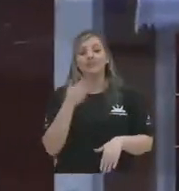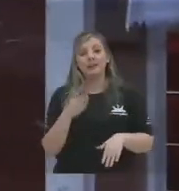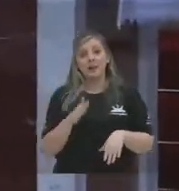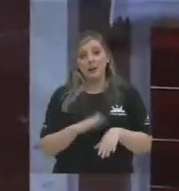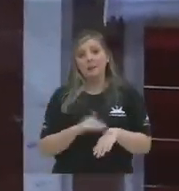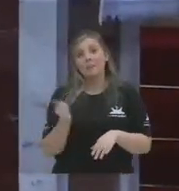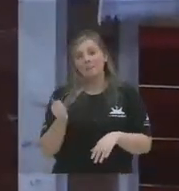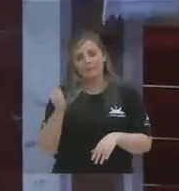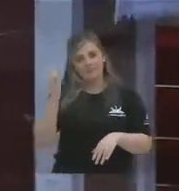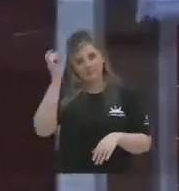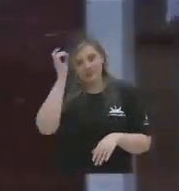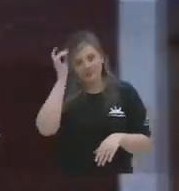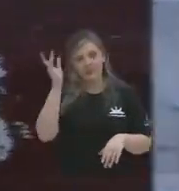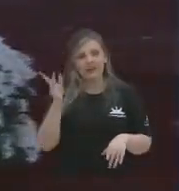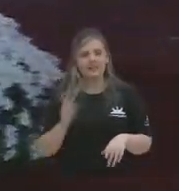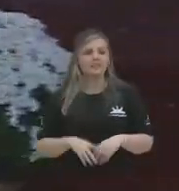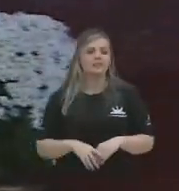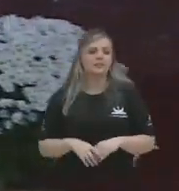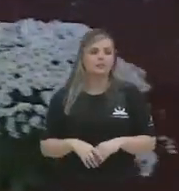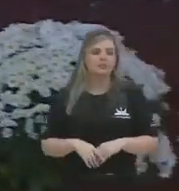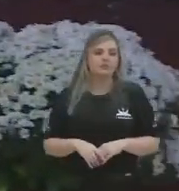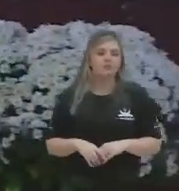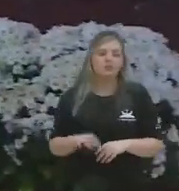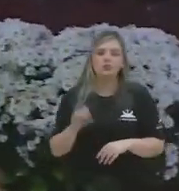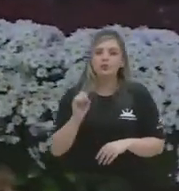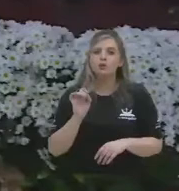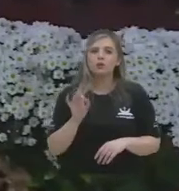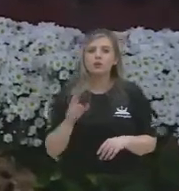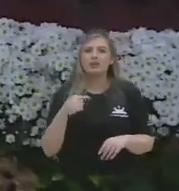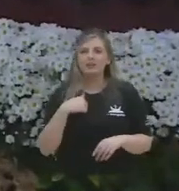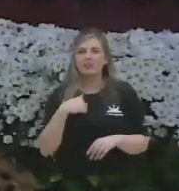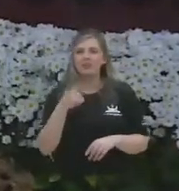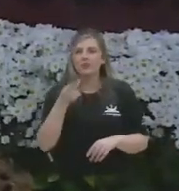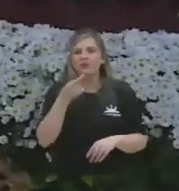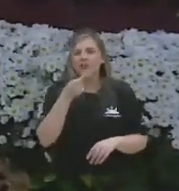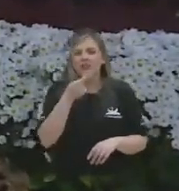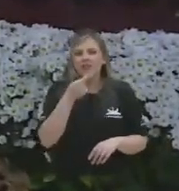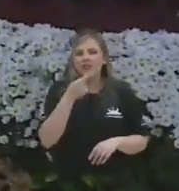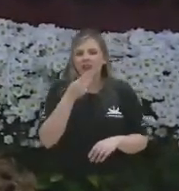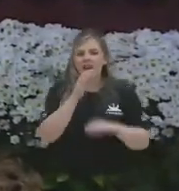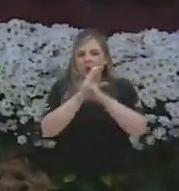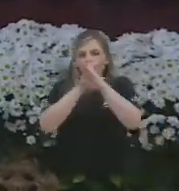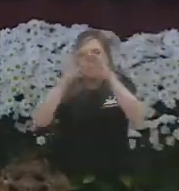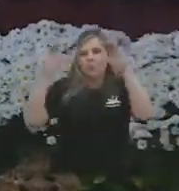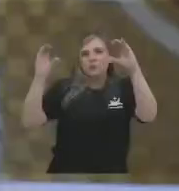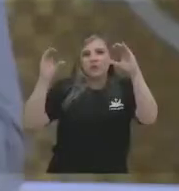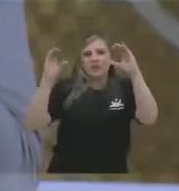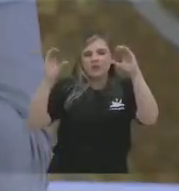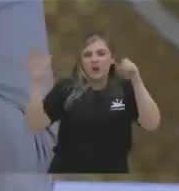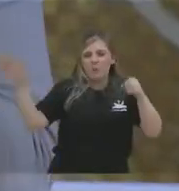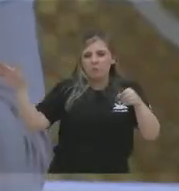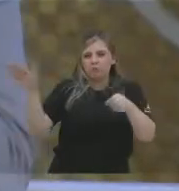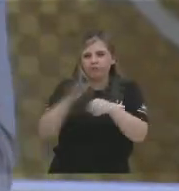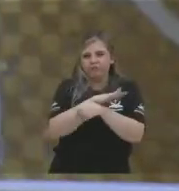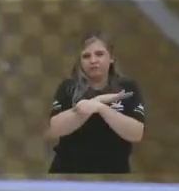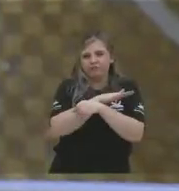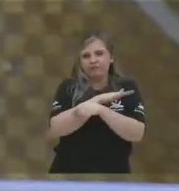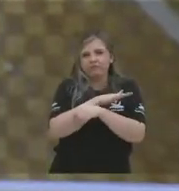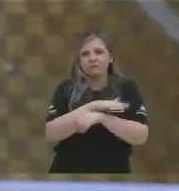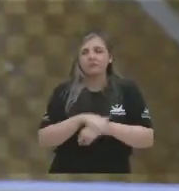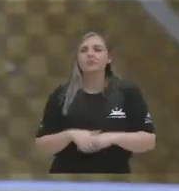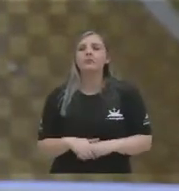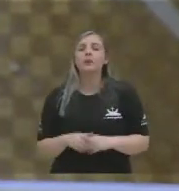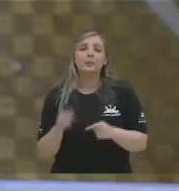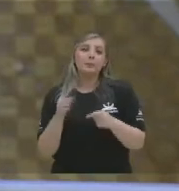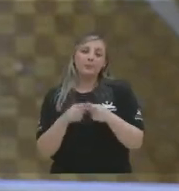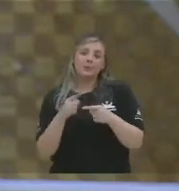Só que eu disse aqui, ó, eu disse que a confiança é, tem que ser total, porque a